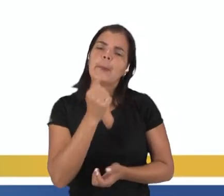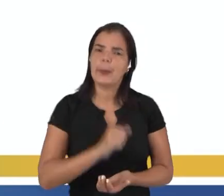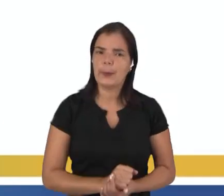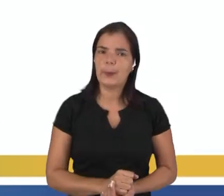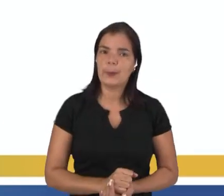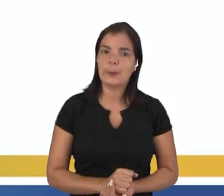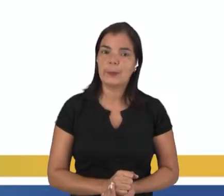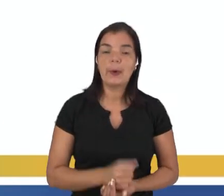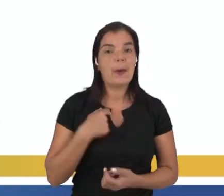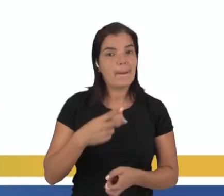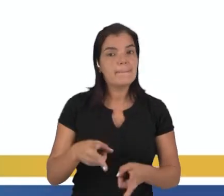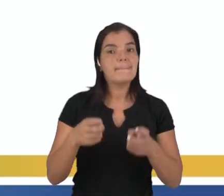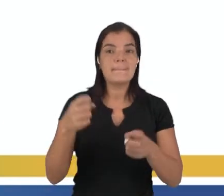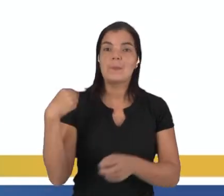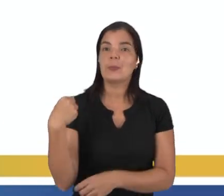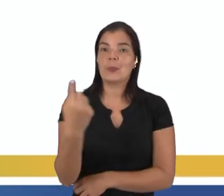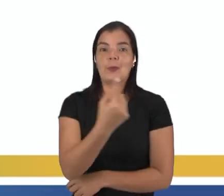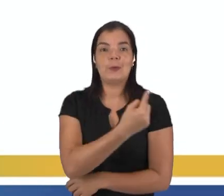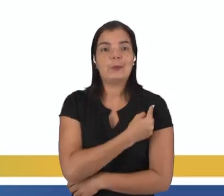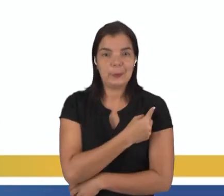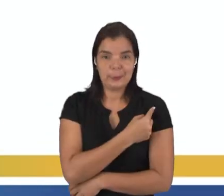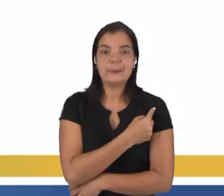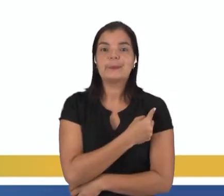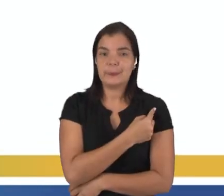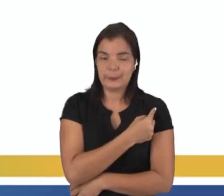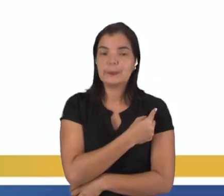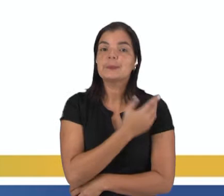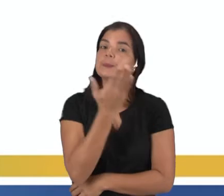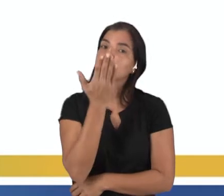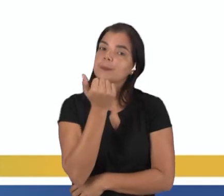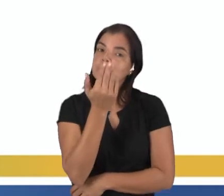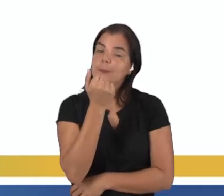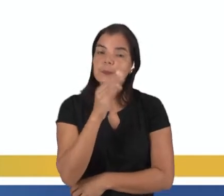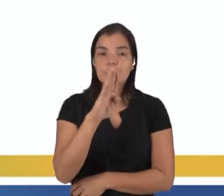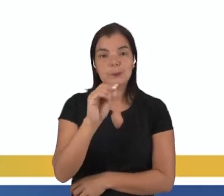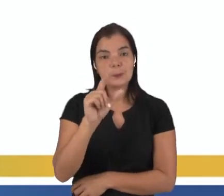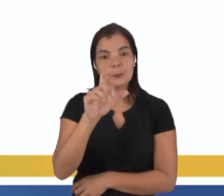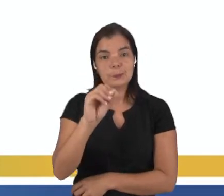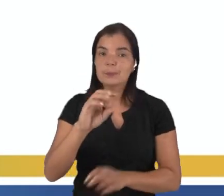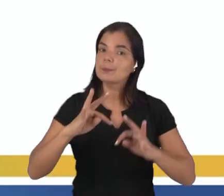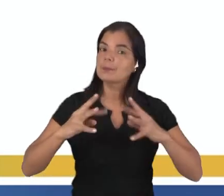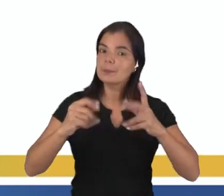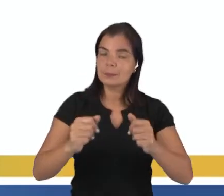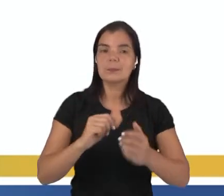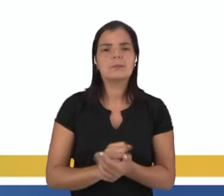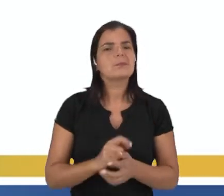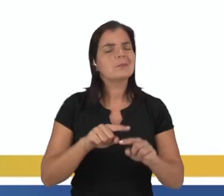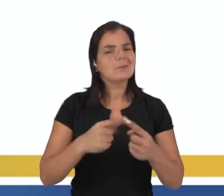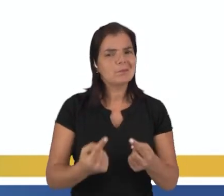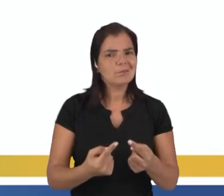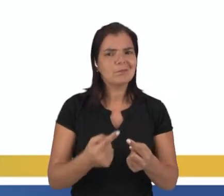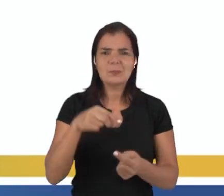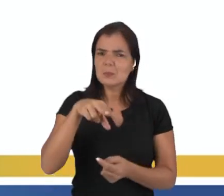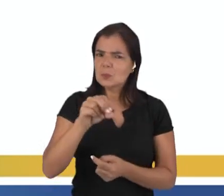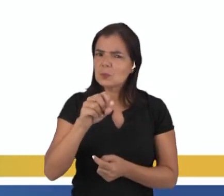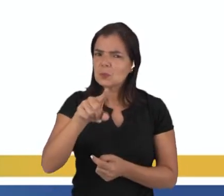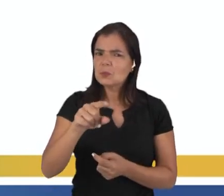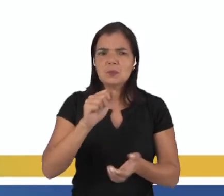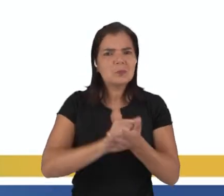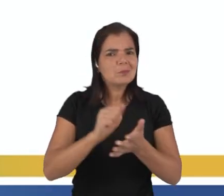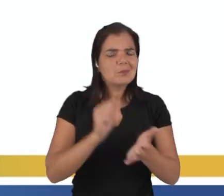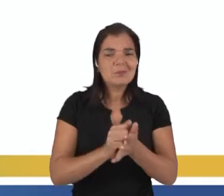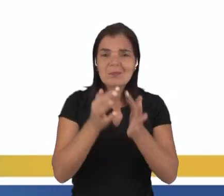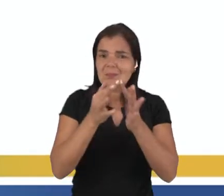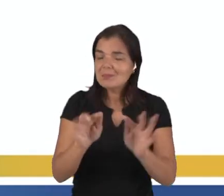Né? Então, já percebemos que é o nós. Nós comemos o bolo todo. Mas não está escrito nós aí